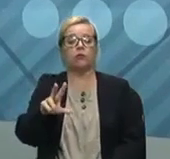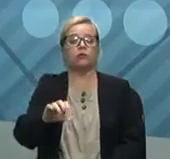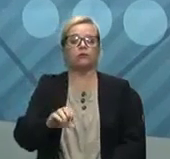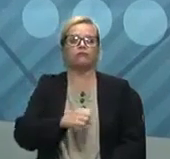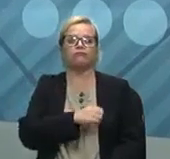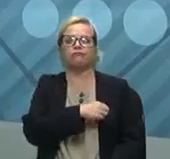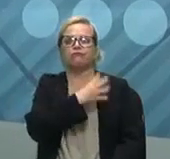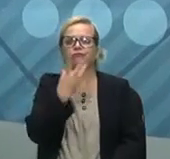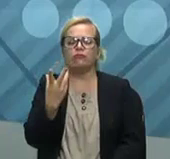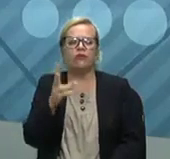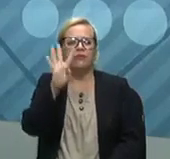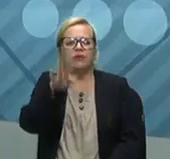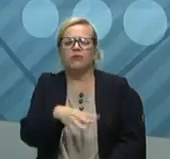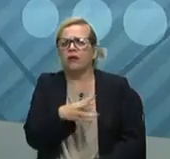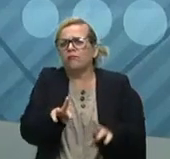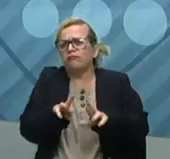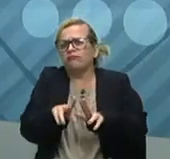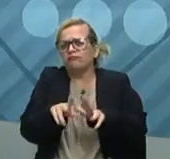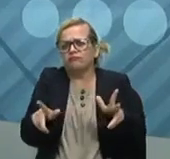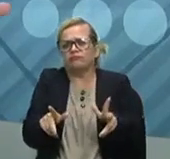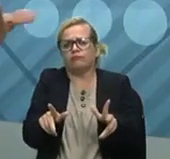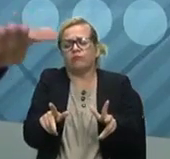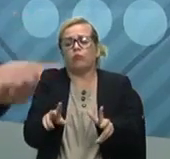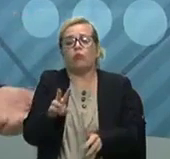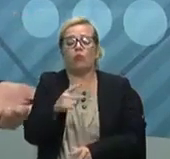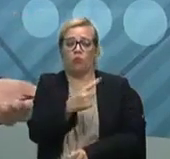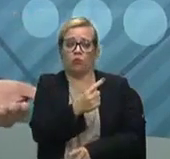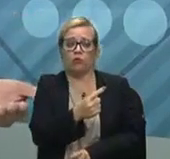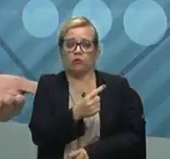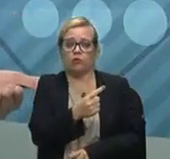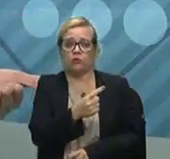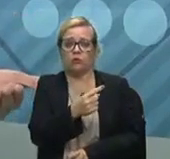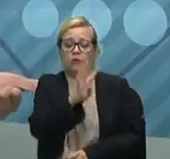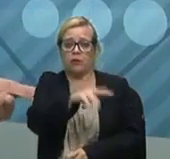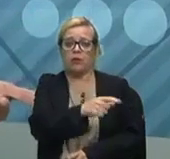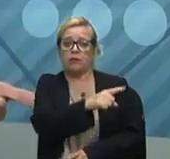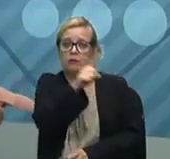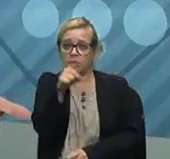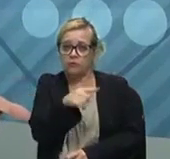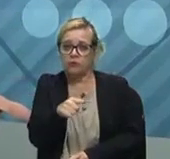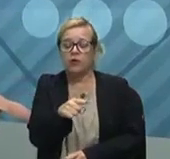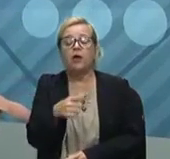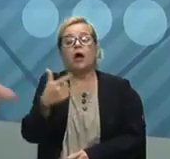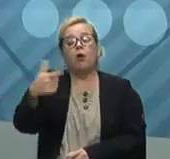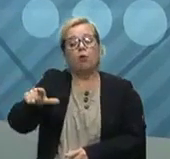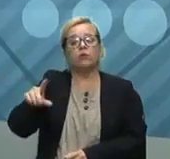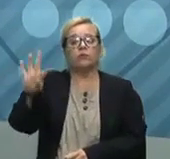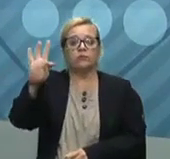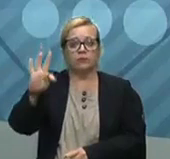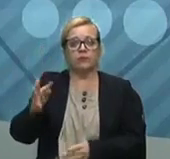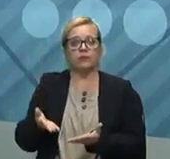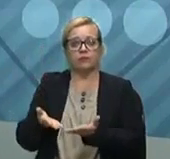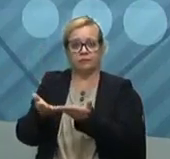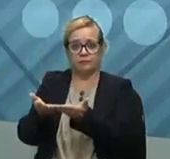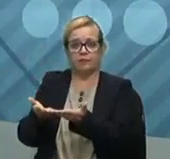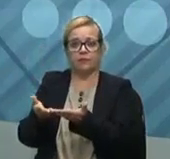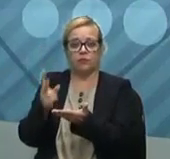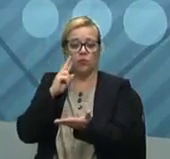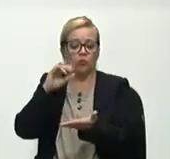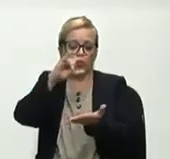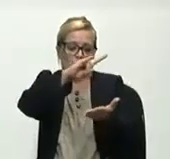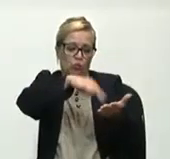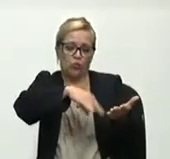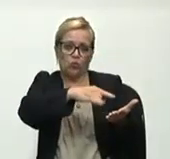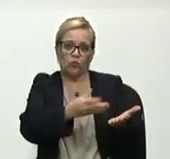inteiros. São tabelas diferentes. Uma é a tabela Z e a outra é a tabela T. Acompanhe na câmera de documentos.